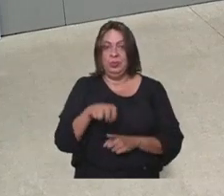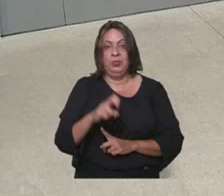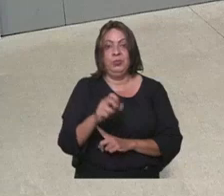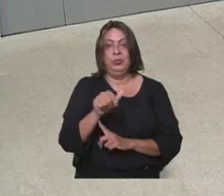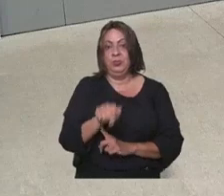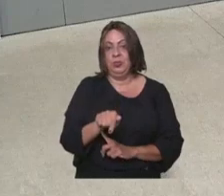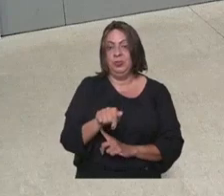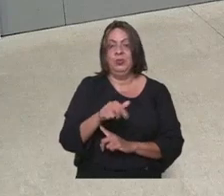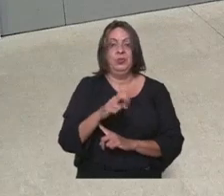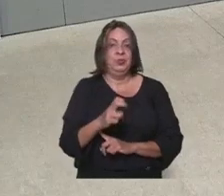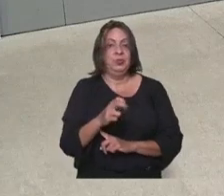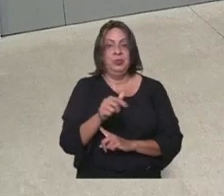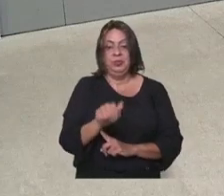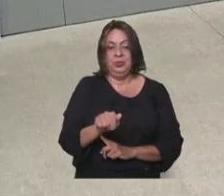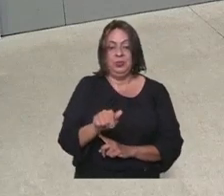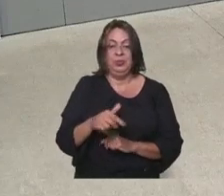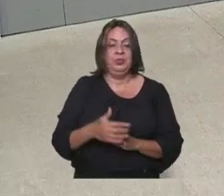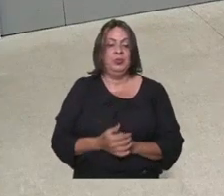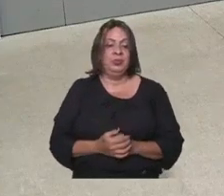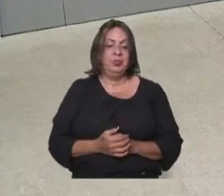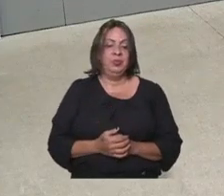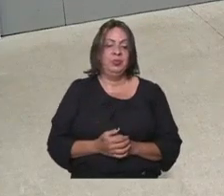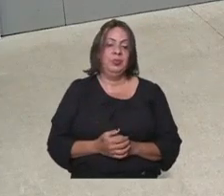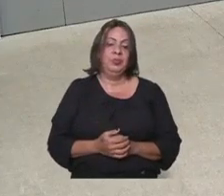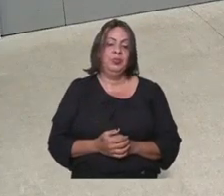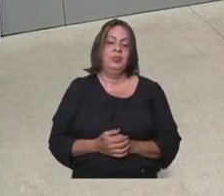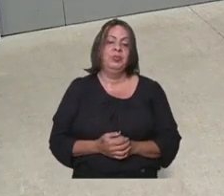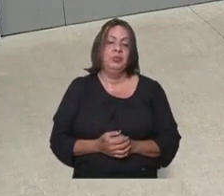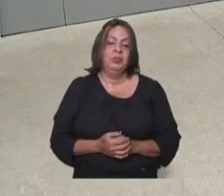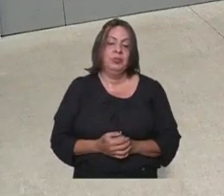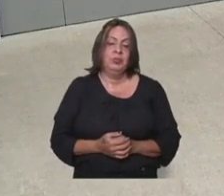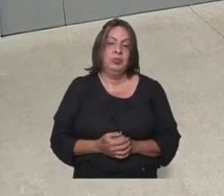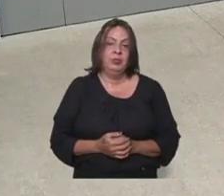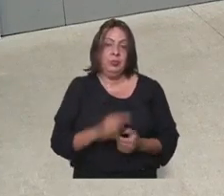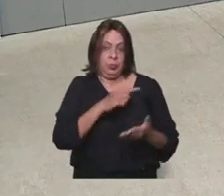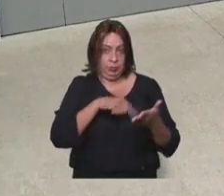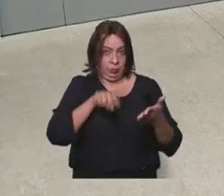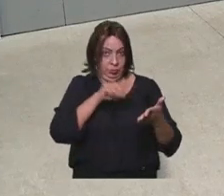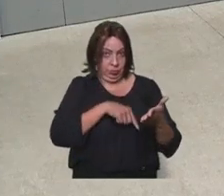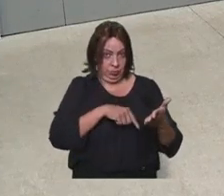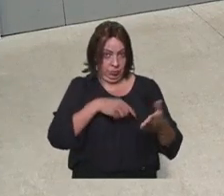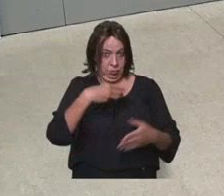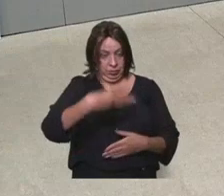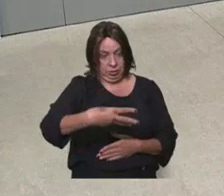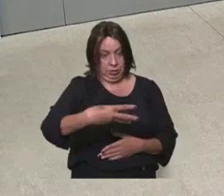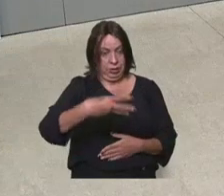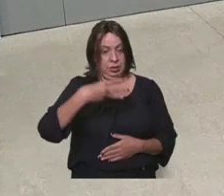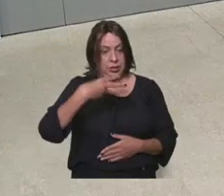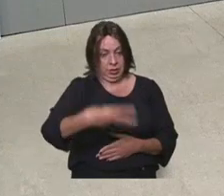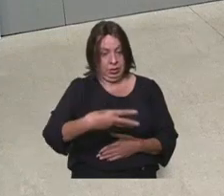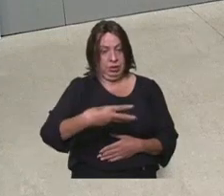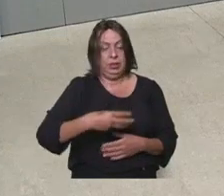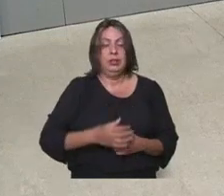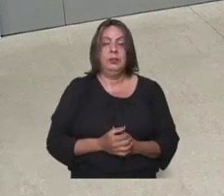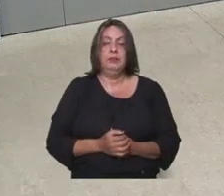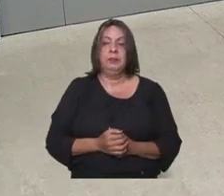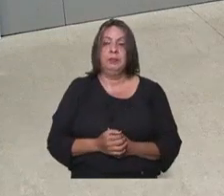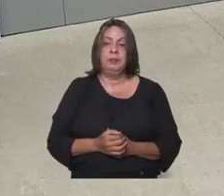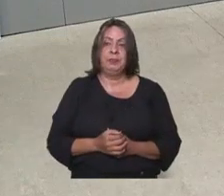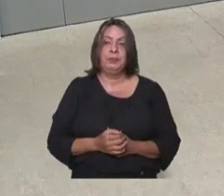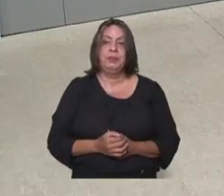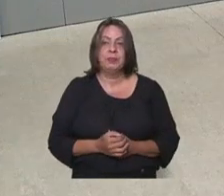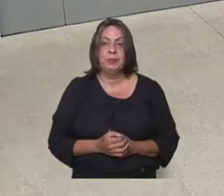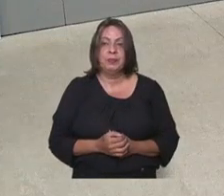57. 57, 57. Marque agora o 3, 3. 3 é a bolinha da vez,